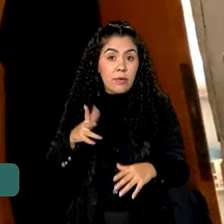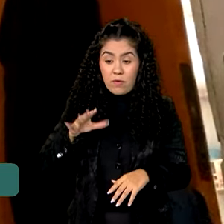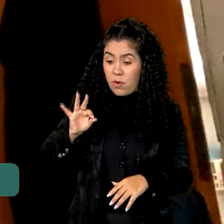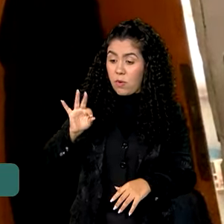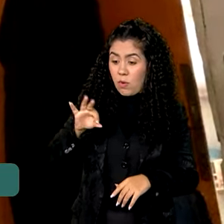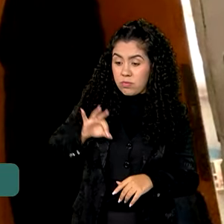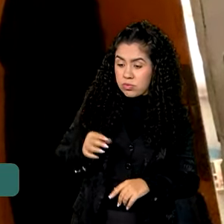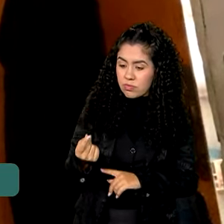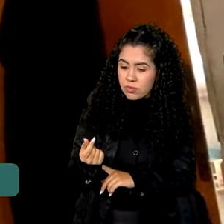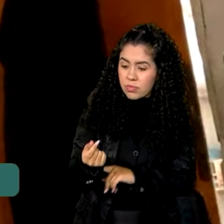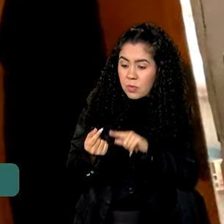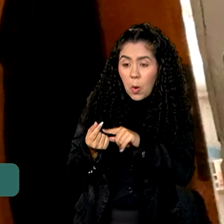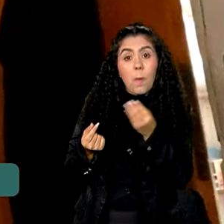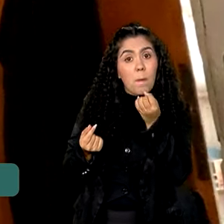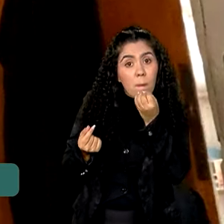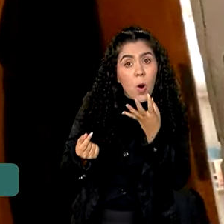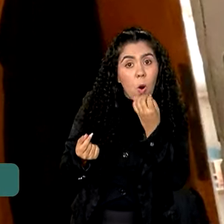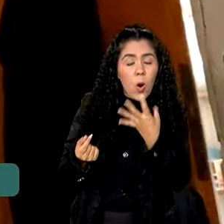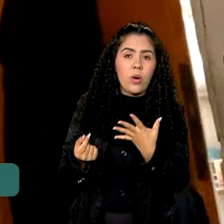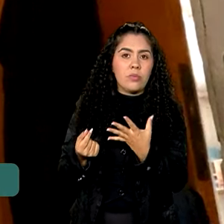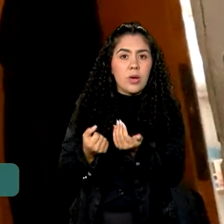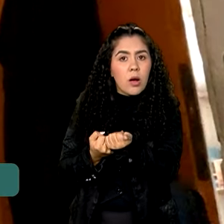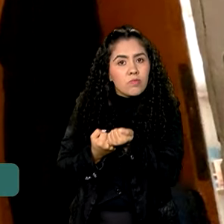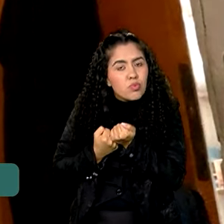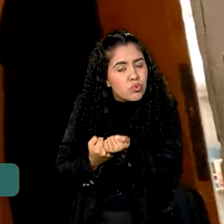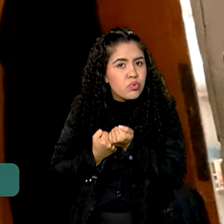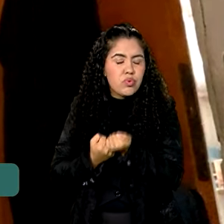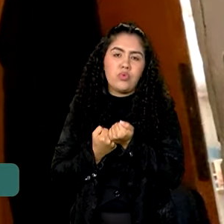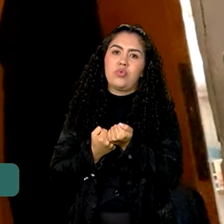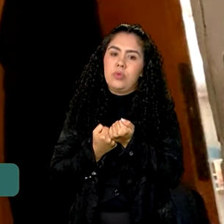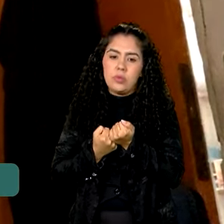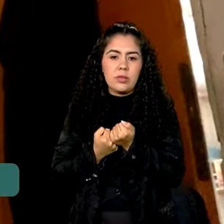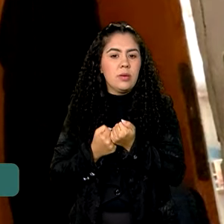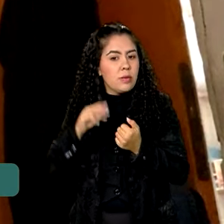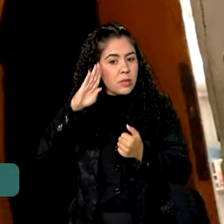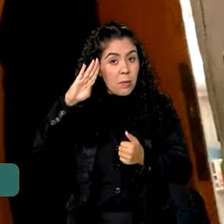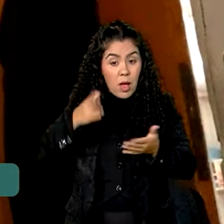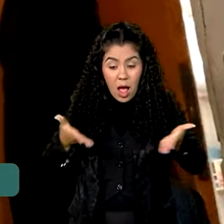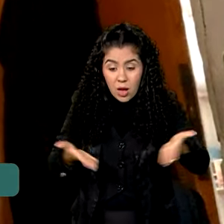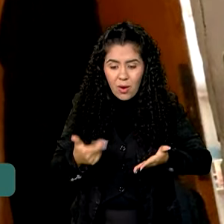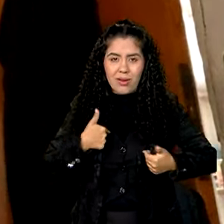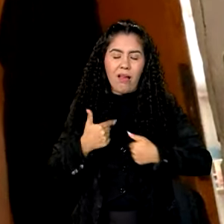renda muito boa, chegou em um momento muito bom. Está me ajudando muito, principalmente agora quando eu estou desempregada.